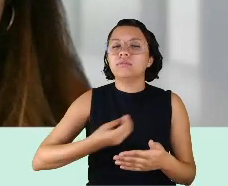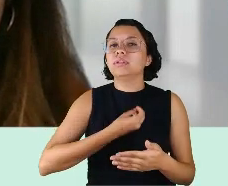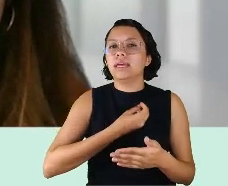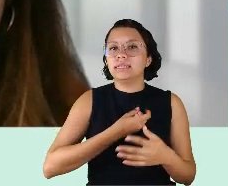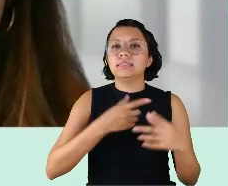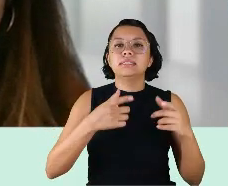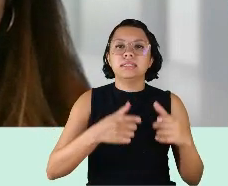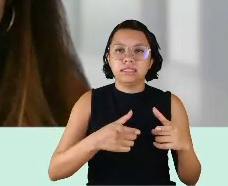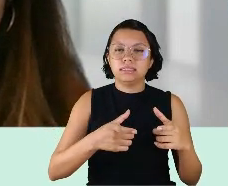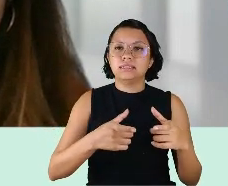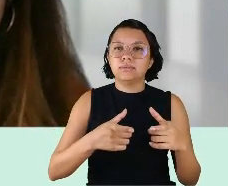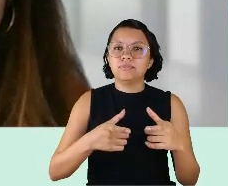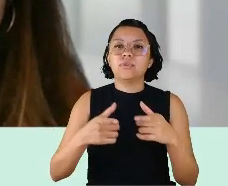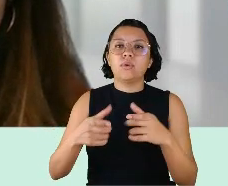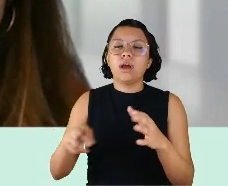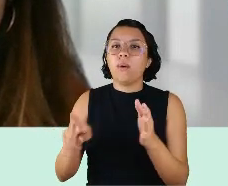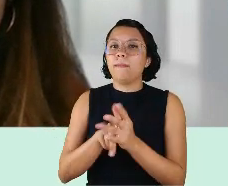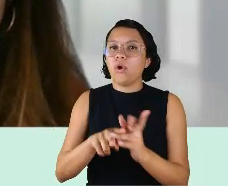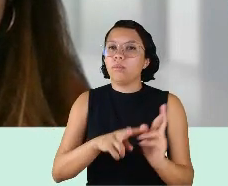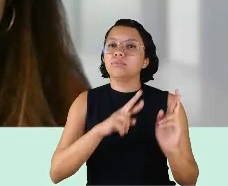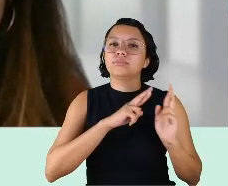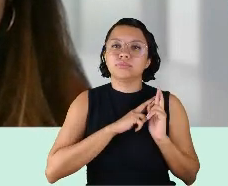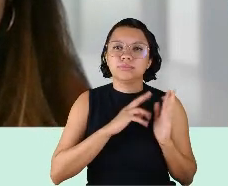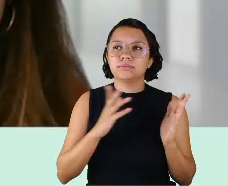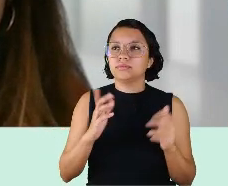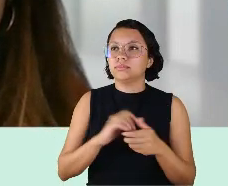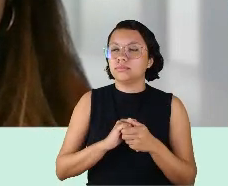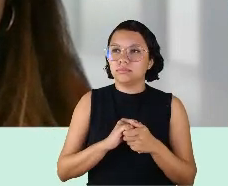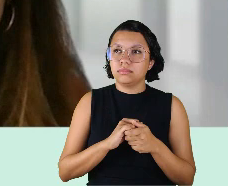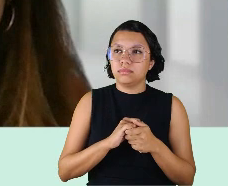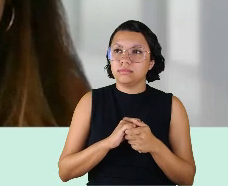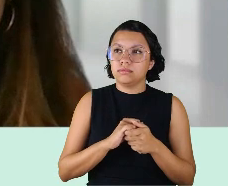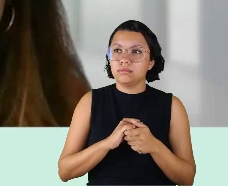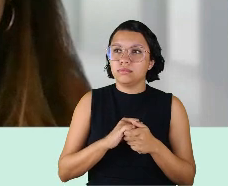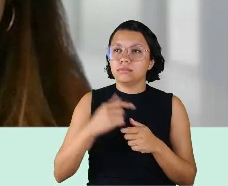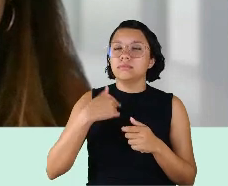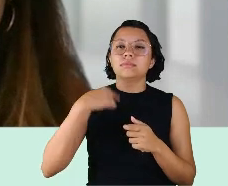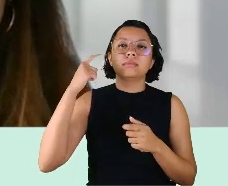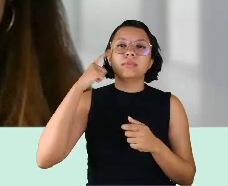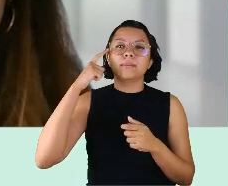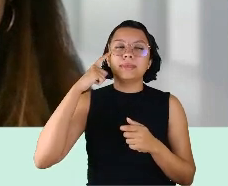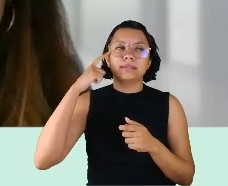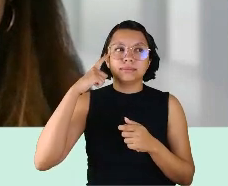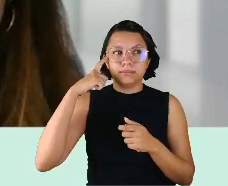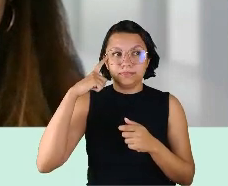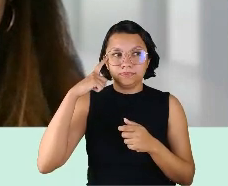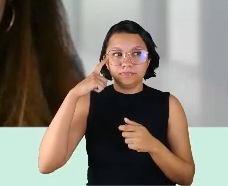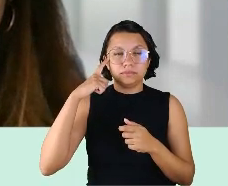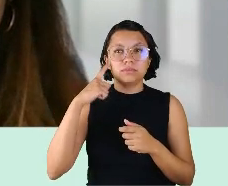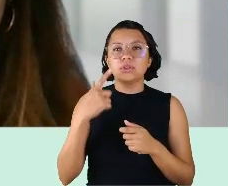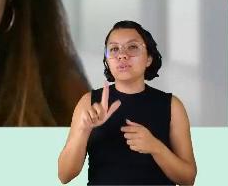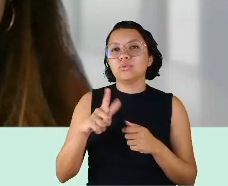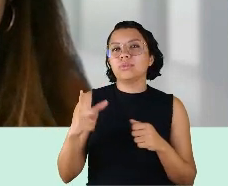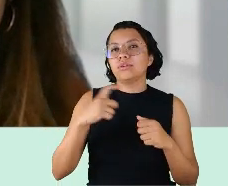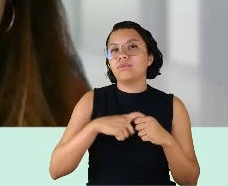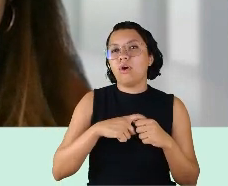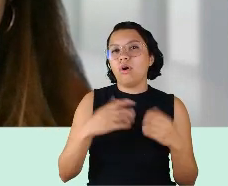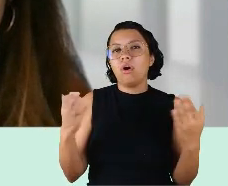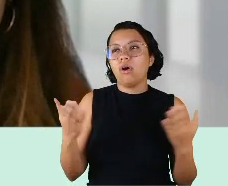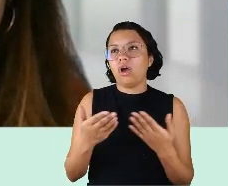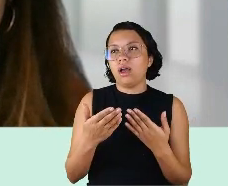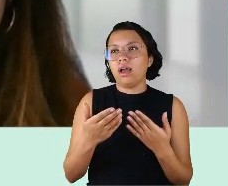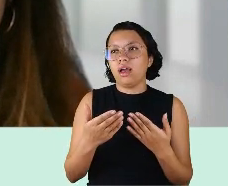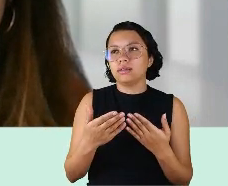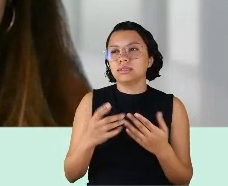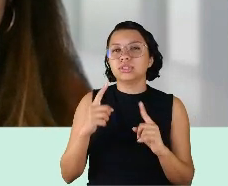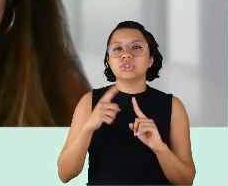da residência na sede da subseção. Eu penso que não tem